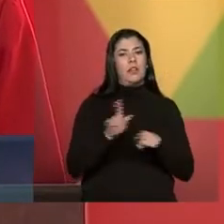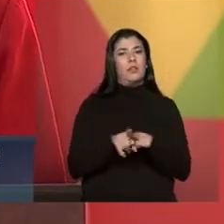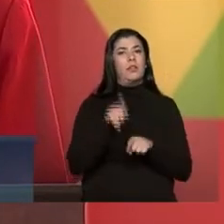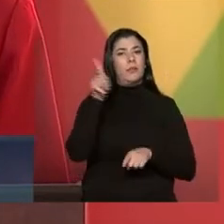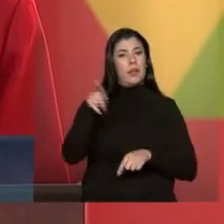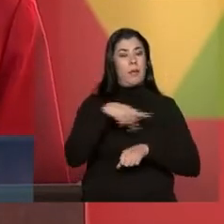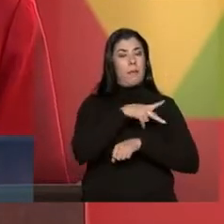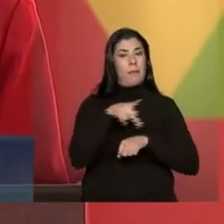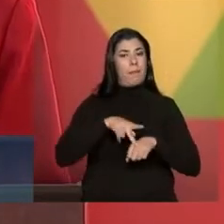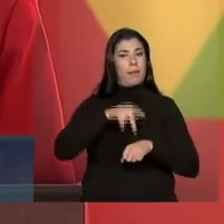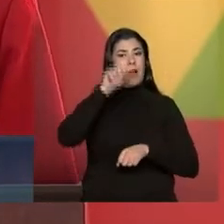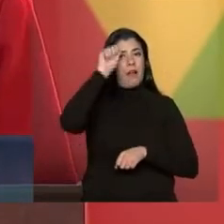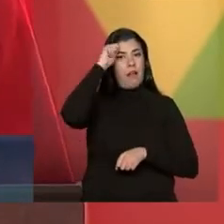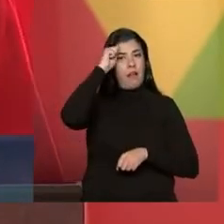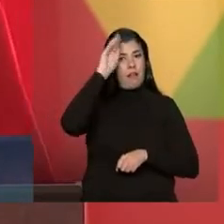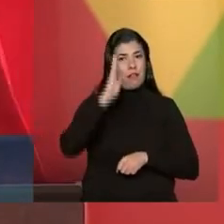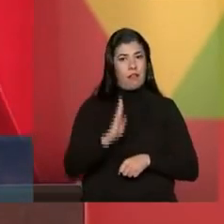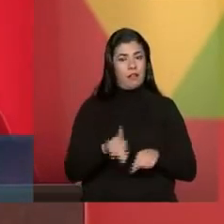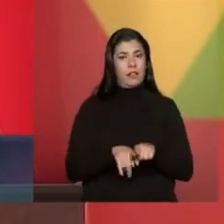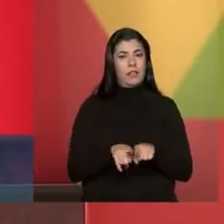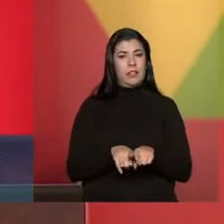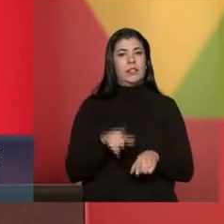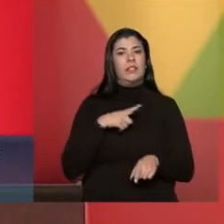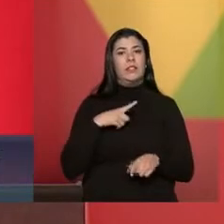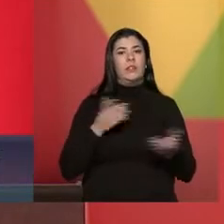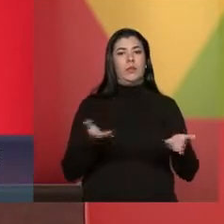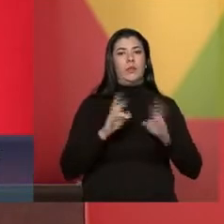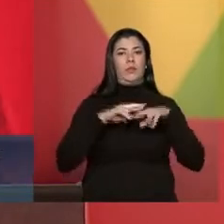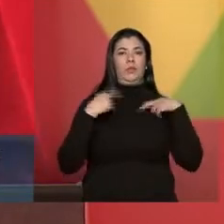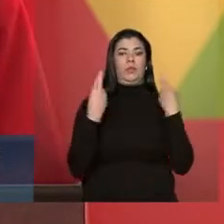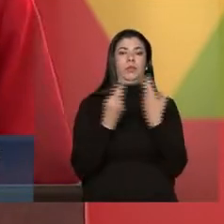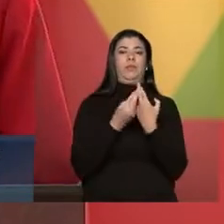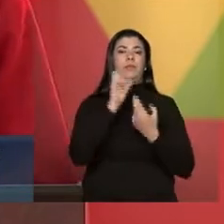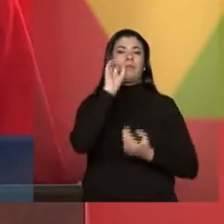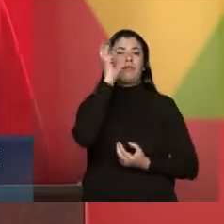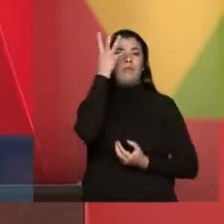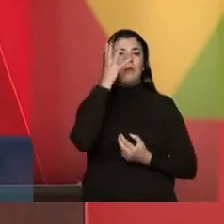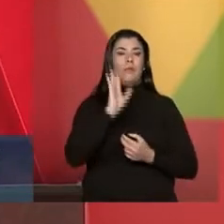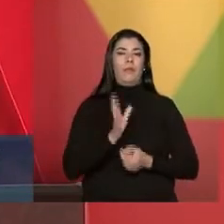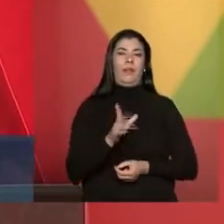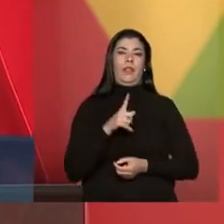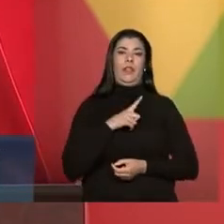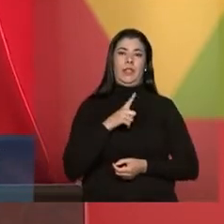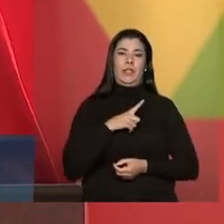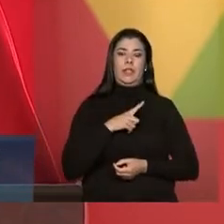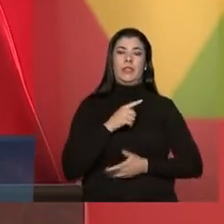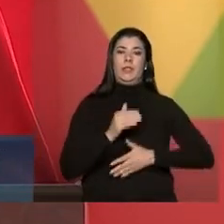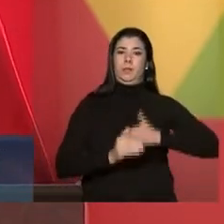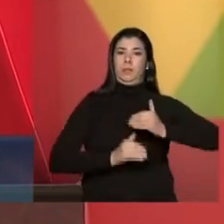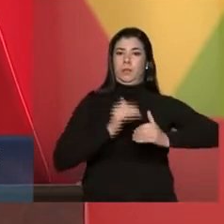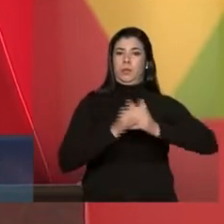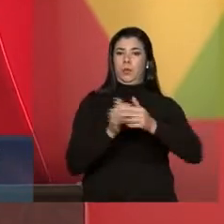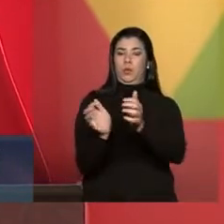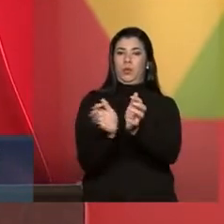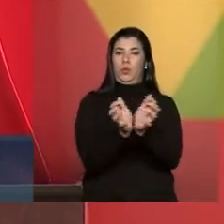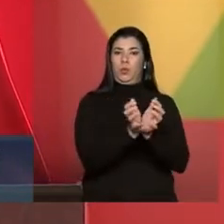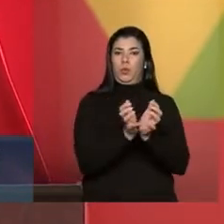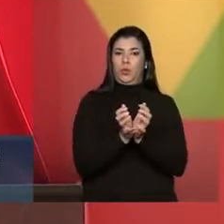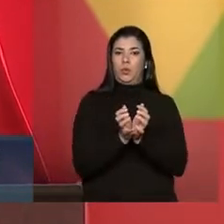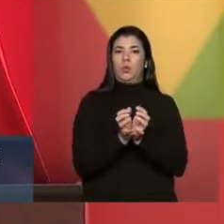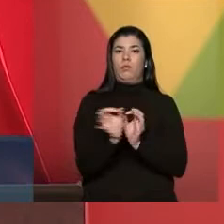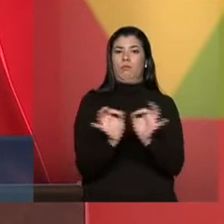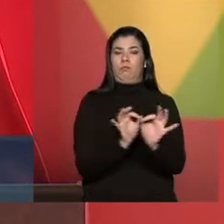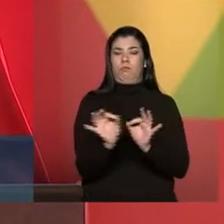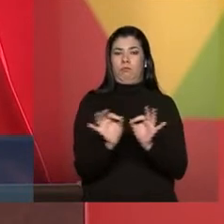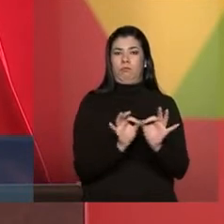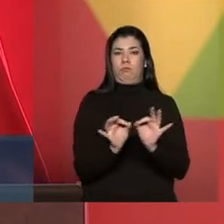africanos. Na reunião de hoje, decidimos também desenvolver conjuntamente um satélite